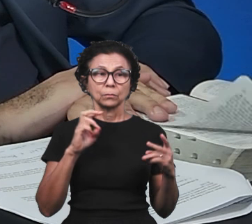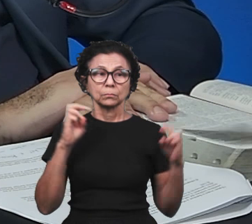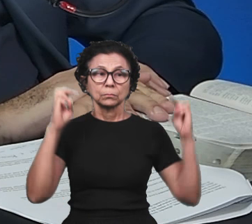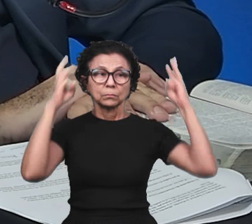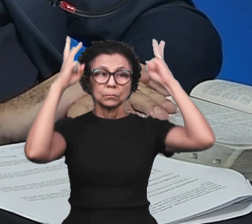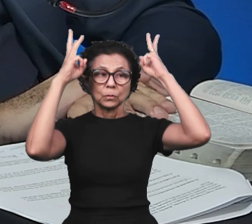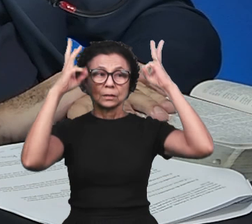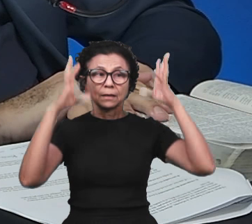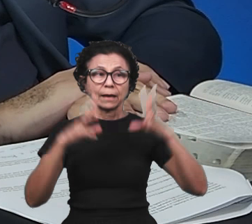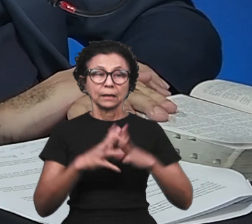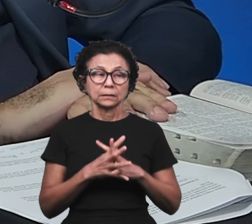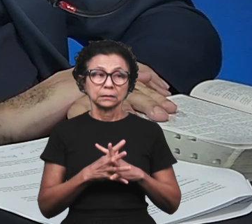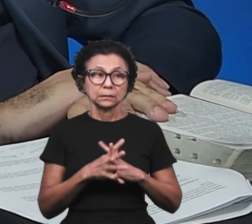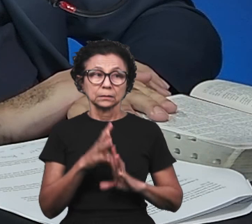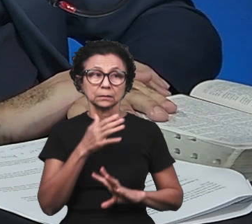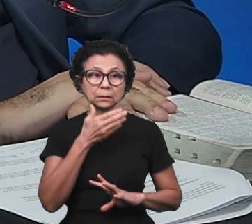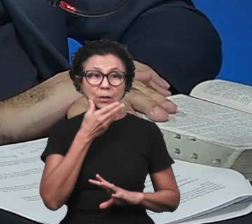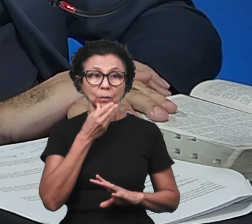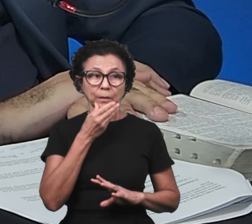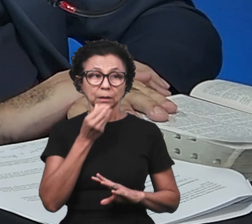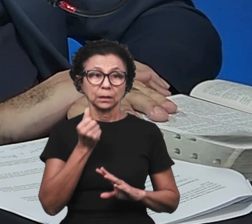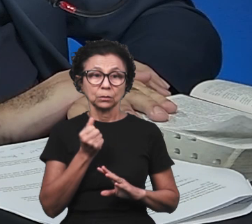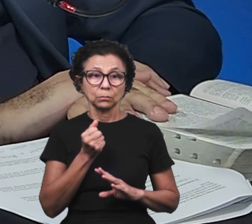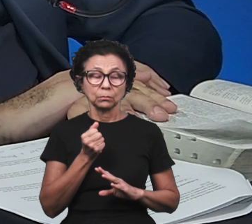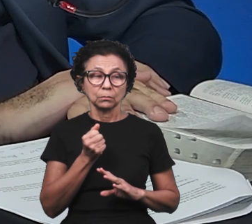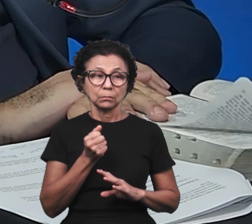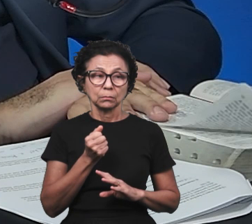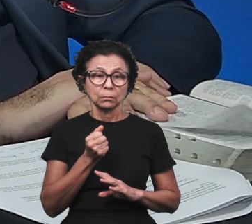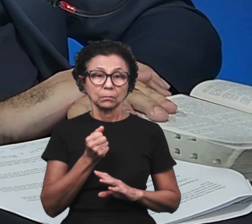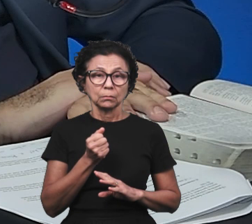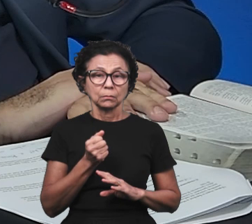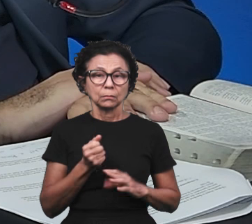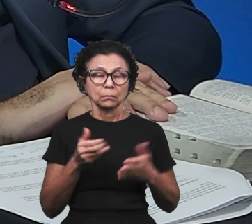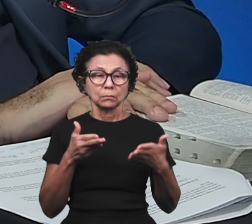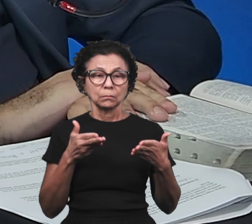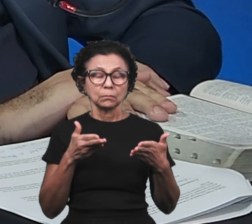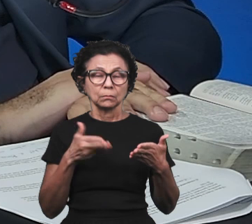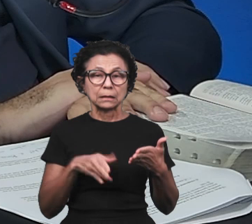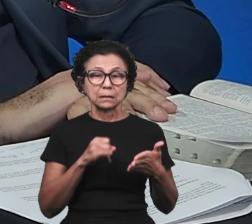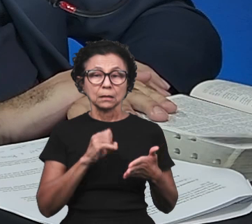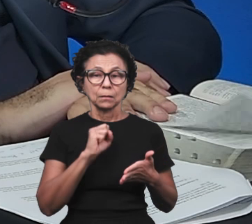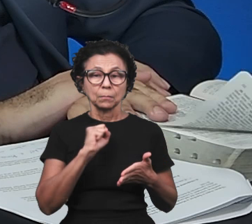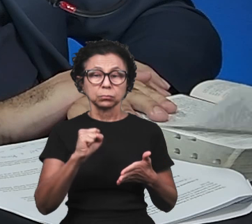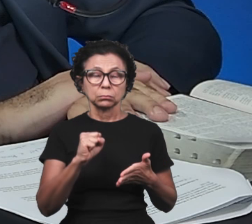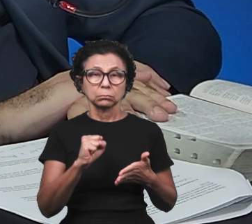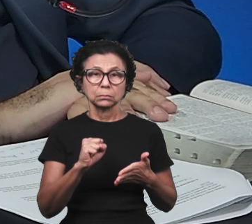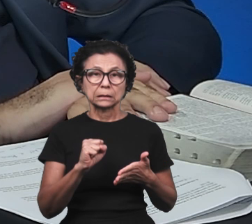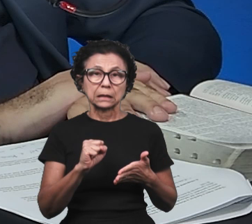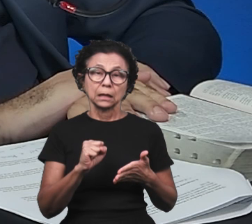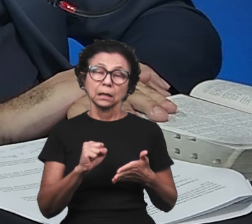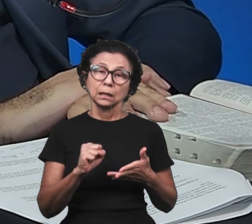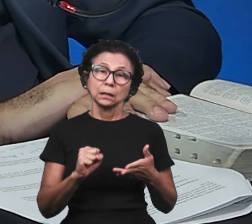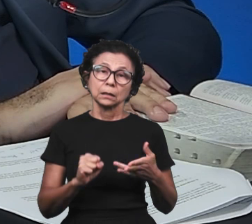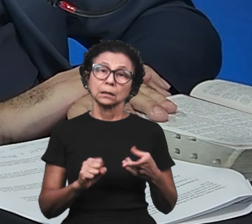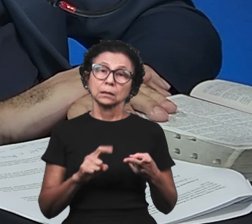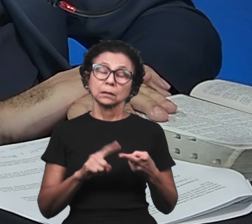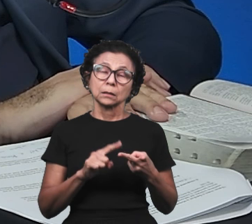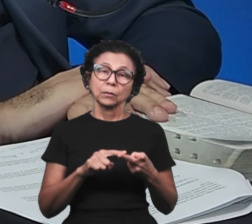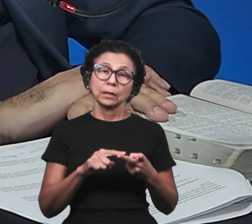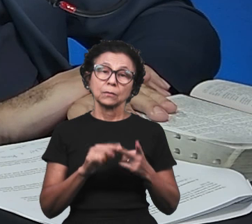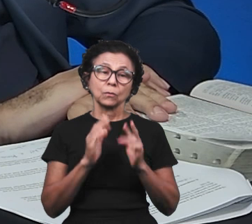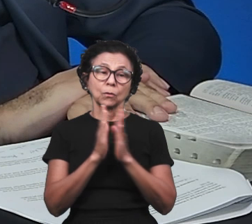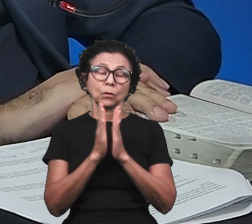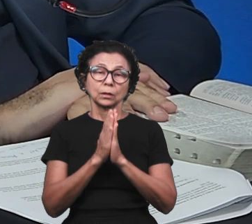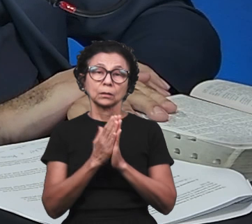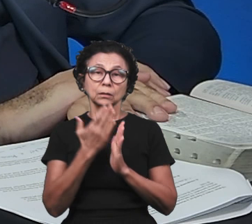certamente o pai, intercedendo pela vida de Moisés. Então, a posição dele foi